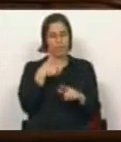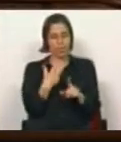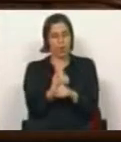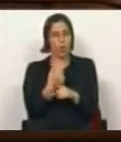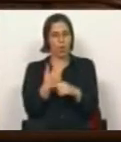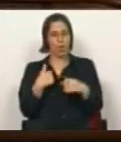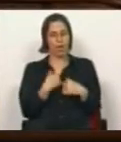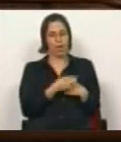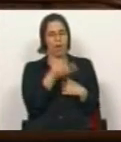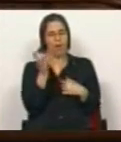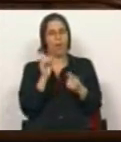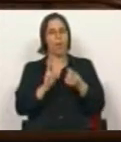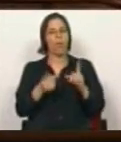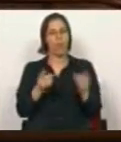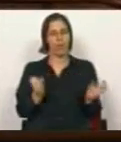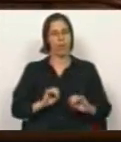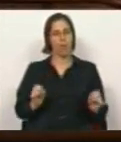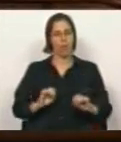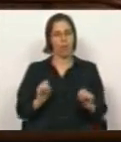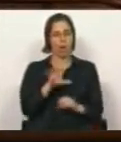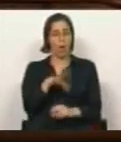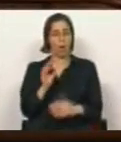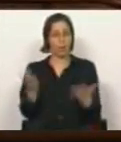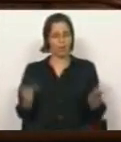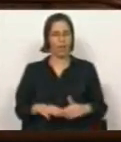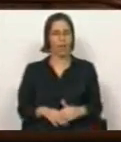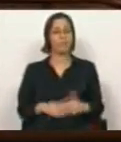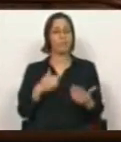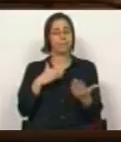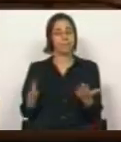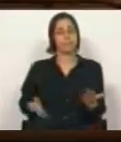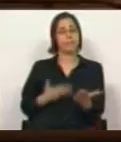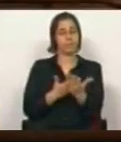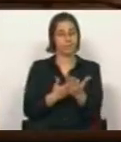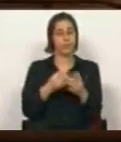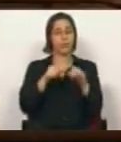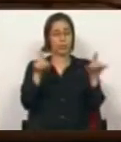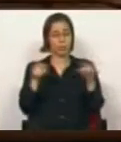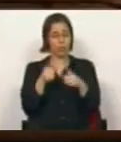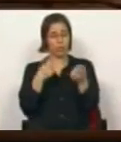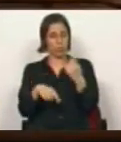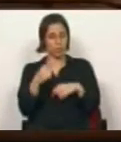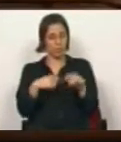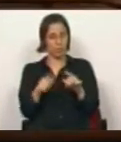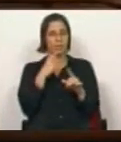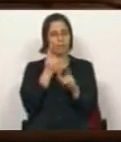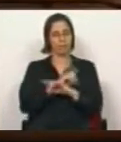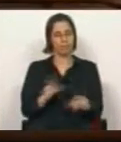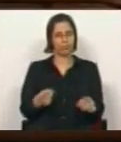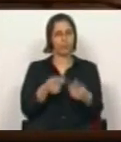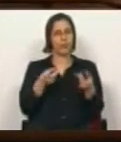consumidores muitas vezes acabam mesmo por não ter opção. Propomos assim que os estabelecimentos comerciais fiquem